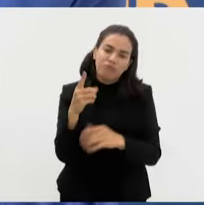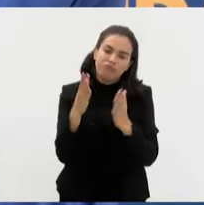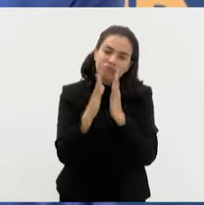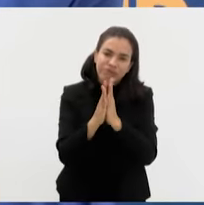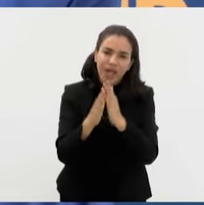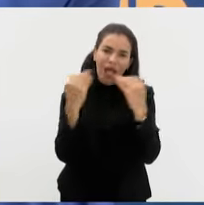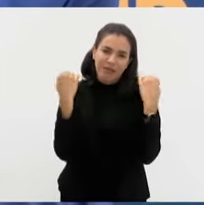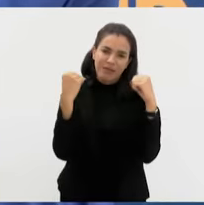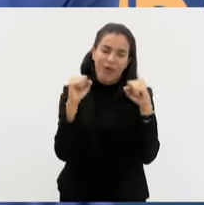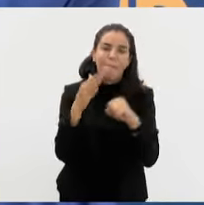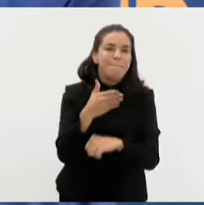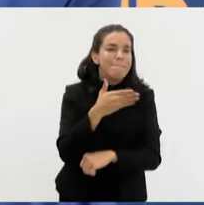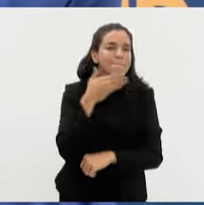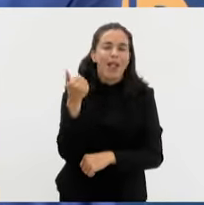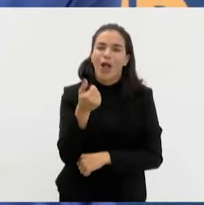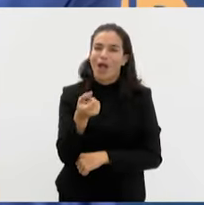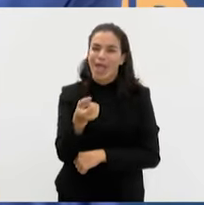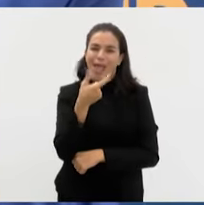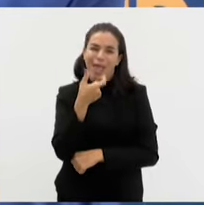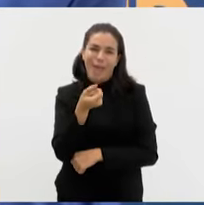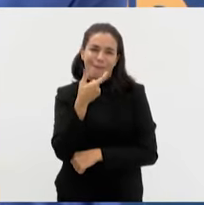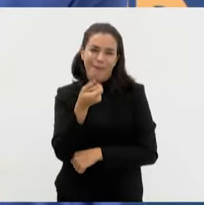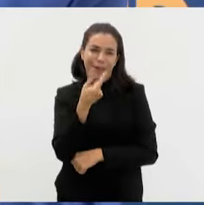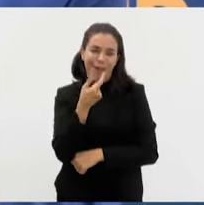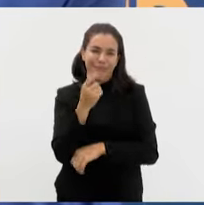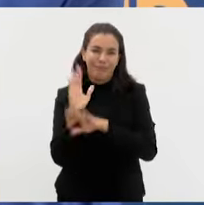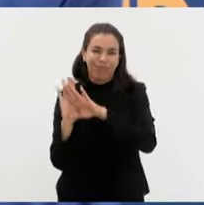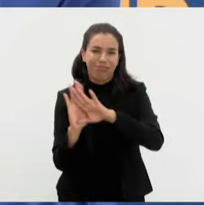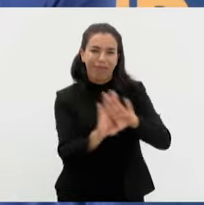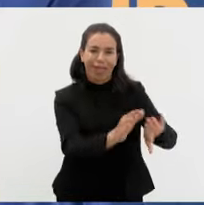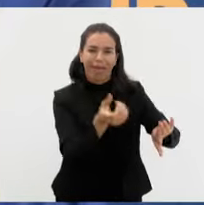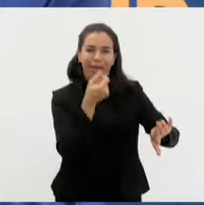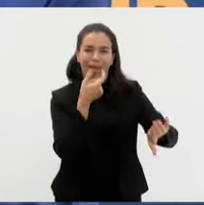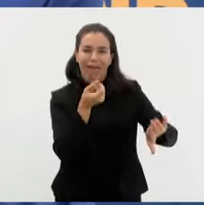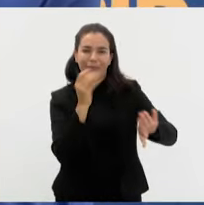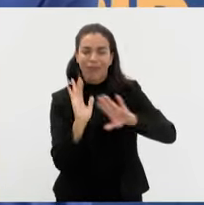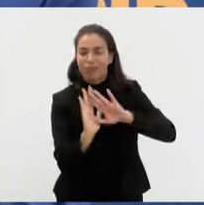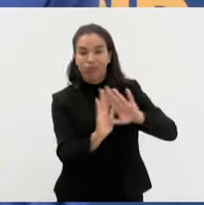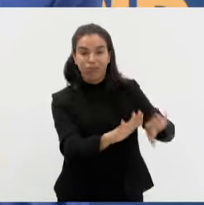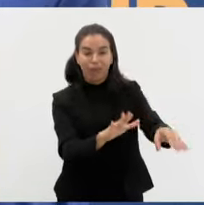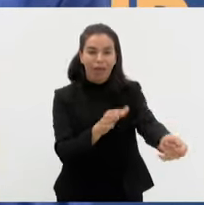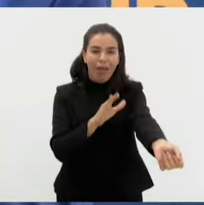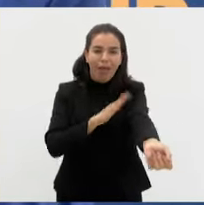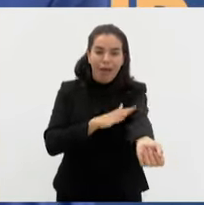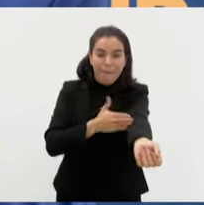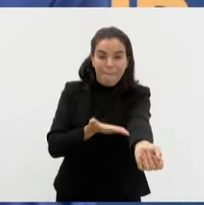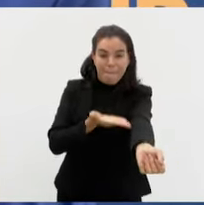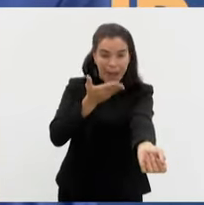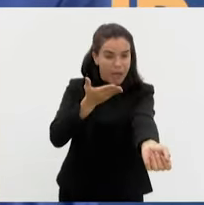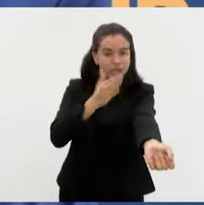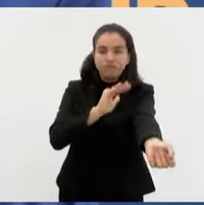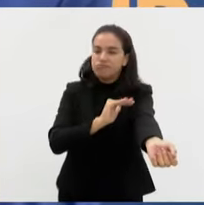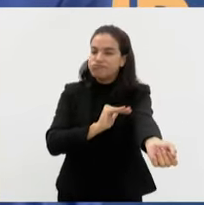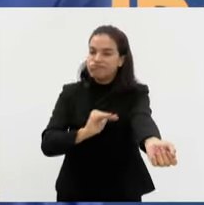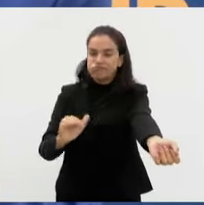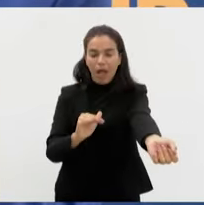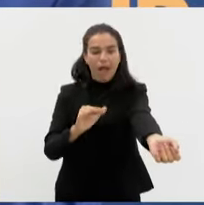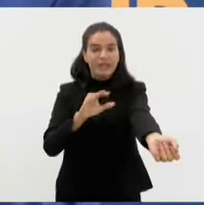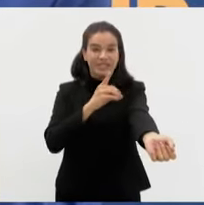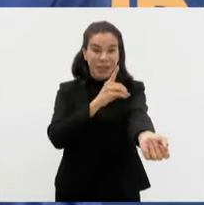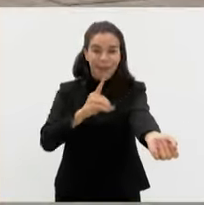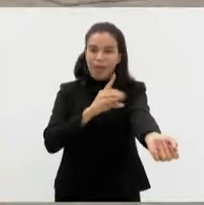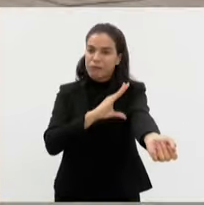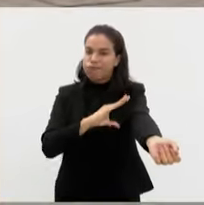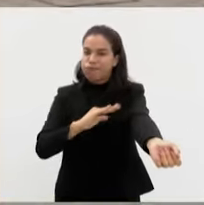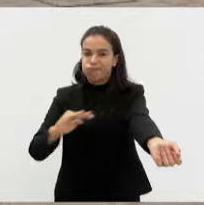física. Esse é o melhor remédio para desmamar você das medicações de hipertensão, diabetes, depressão, atividade física